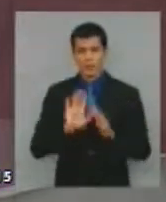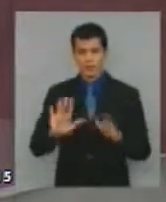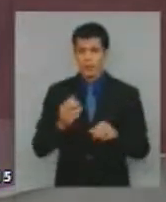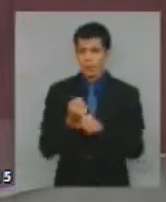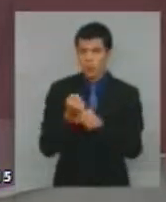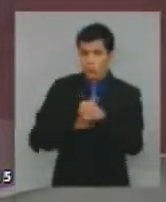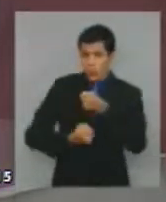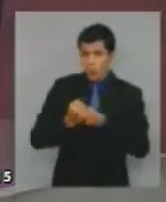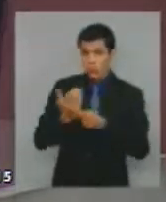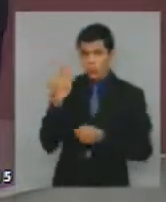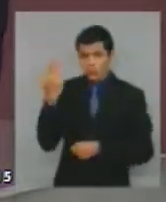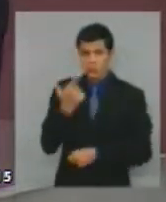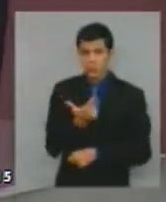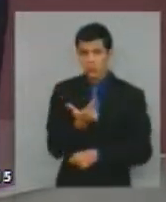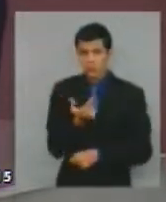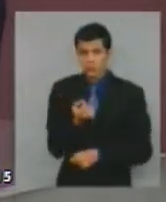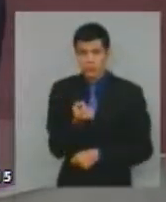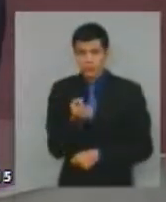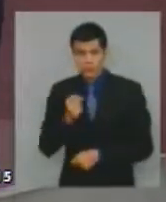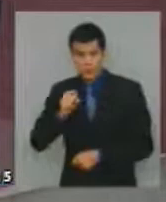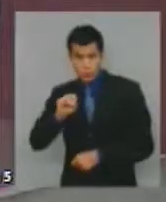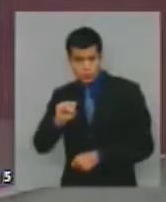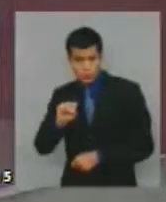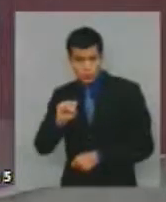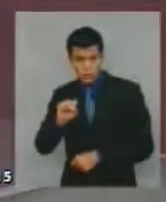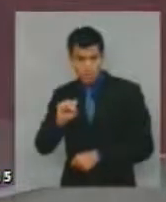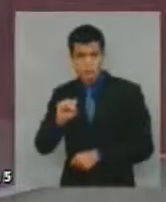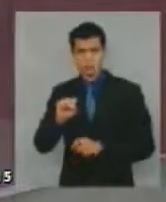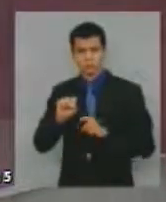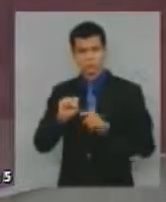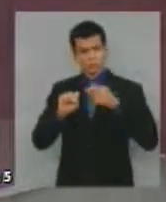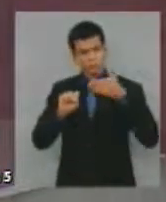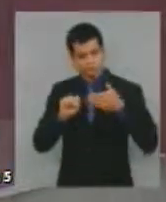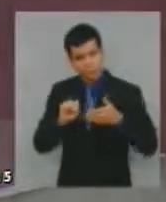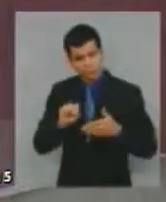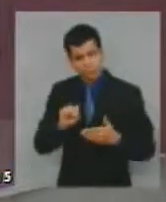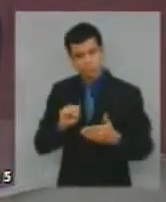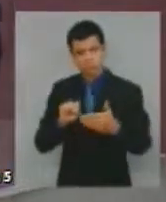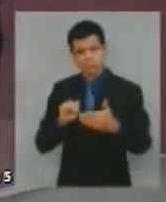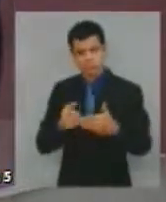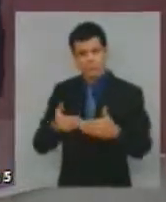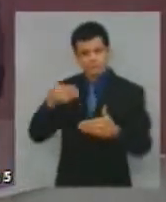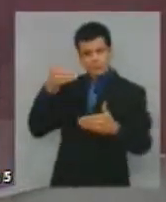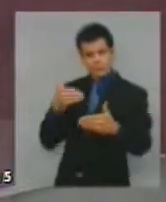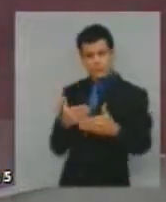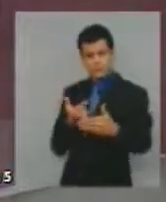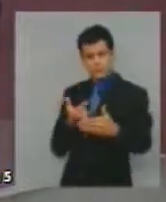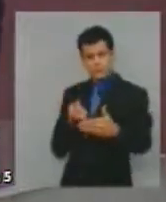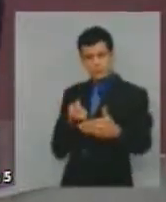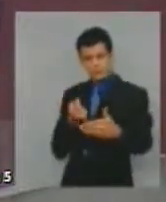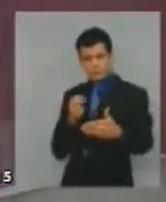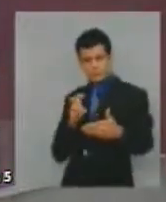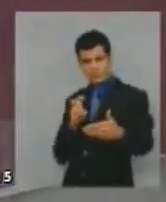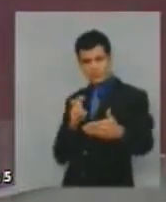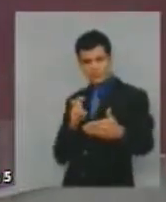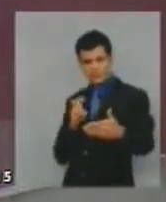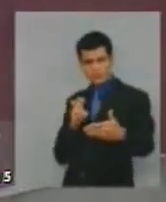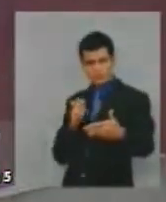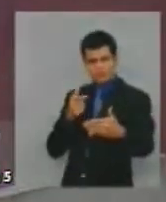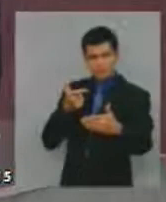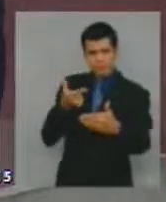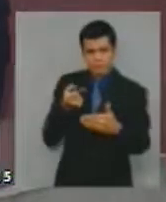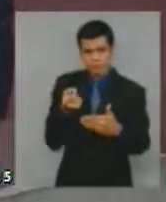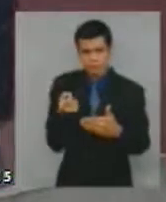2008, medindo 2005, portanto, 3 anos passados, e projetando 2011, 3 anos à frente. E tem